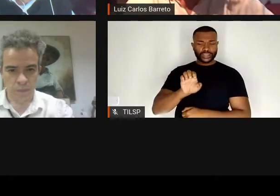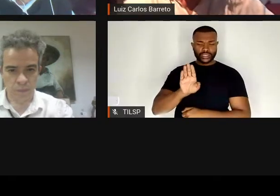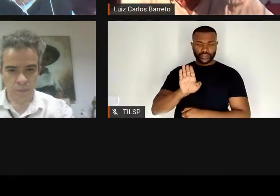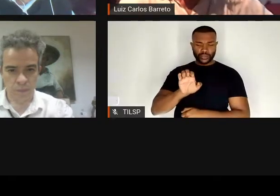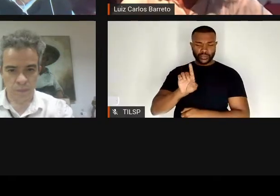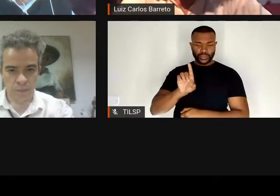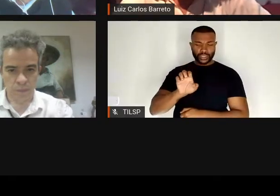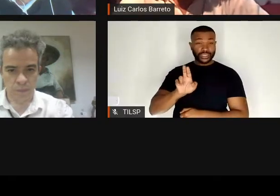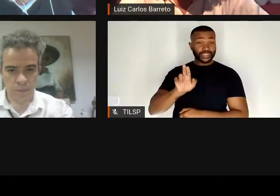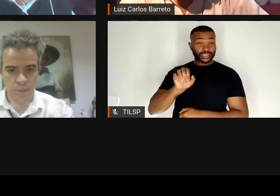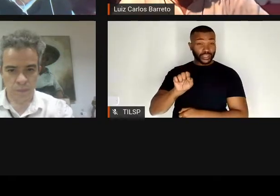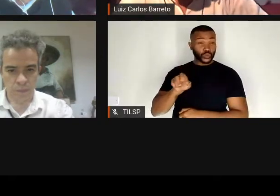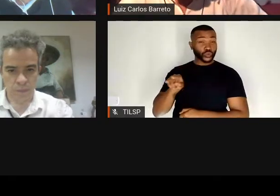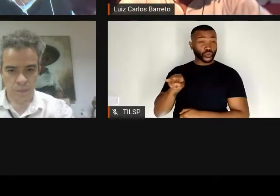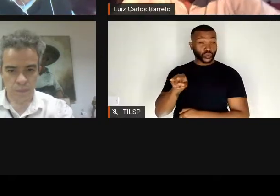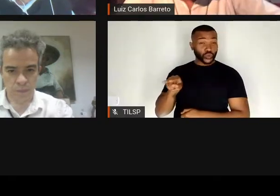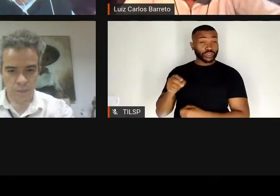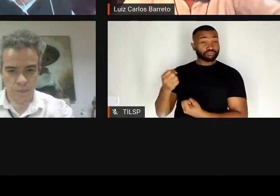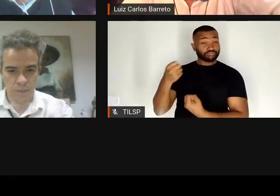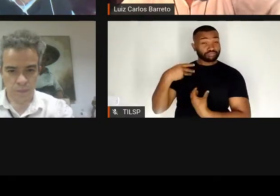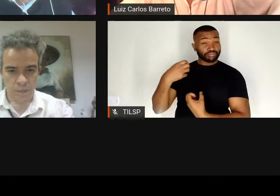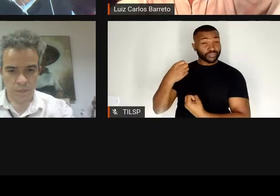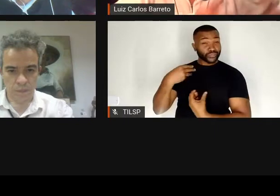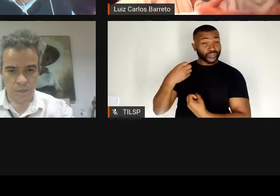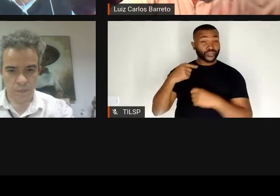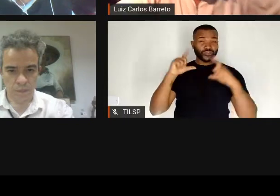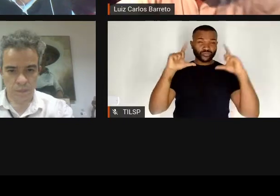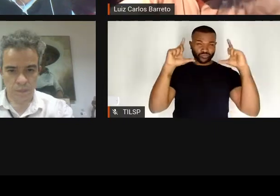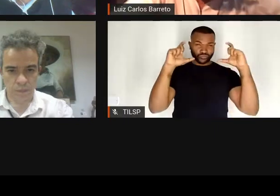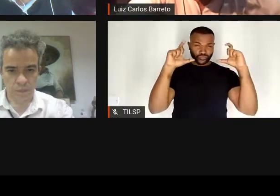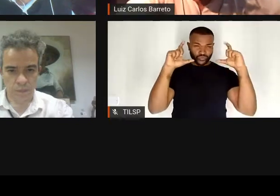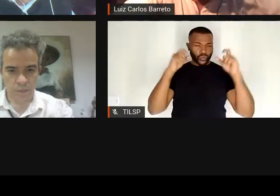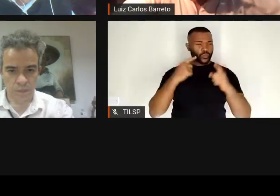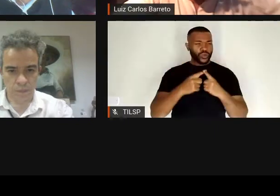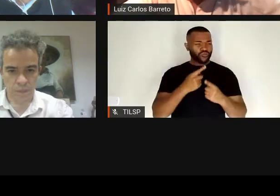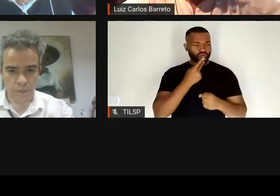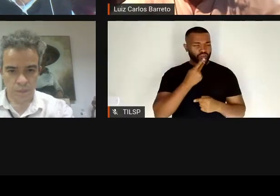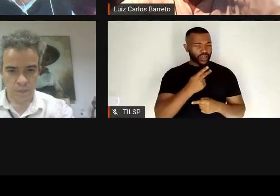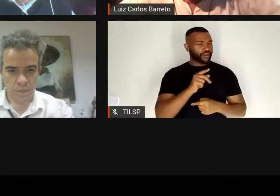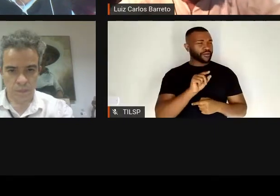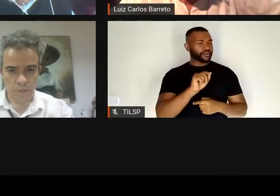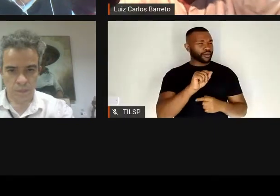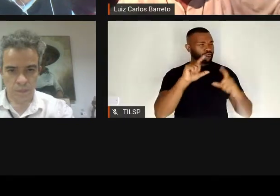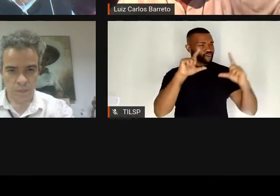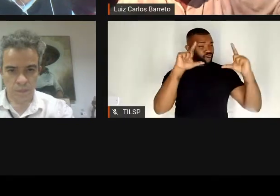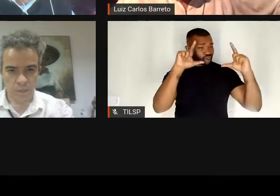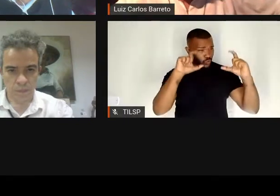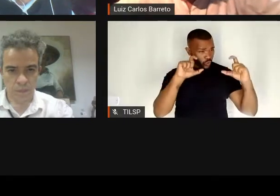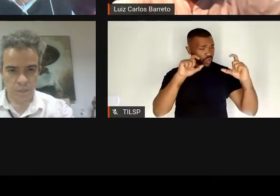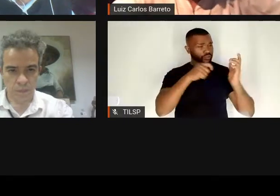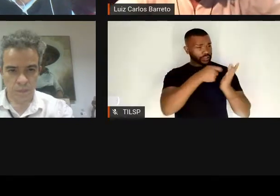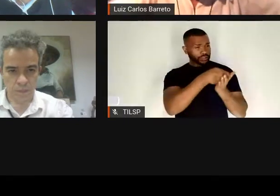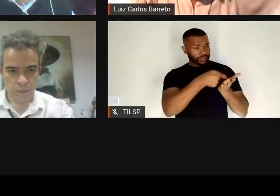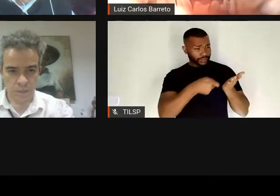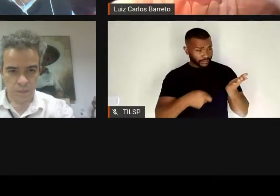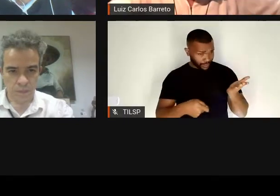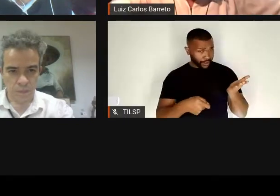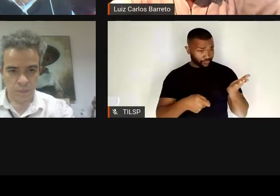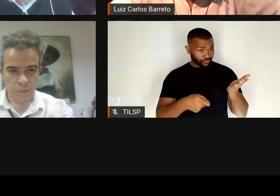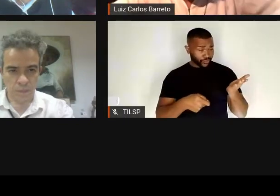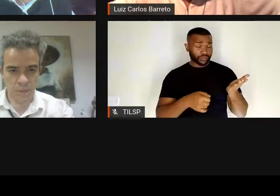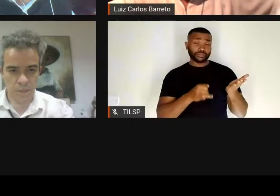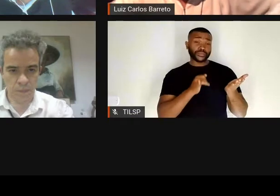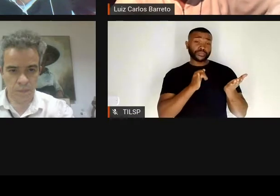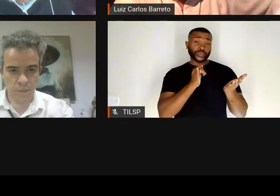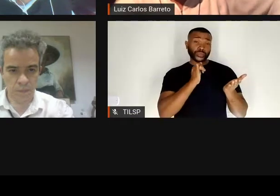professores de fotografia. Porque ele dizia: quem fotografa e escreve, além